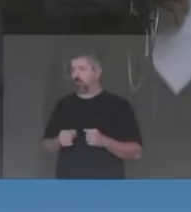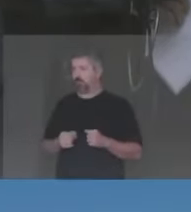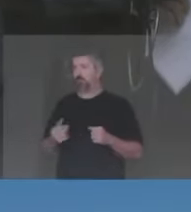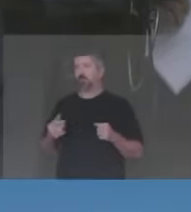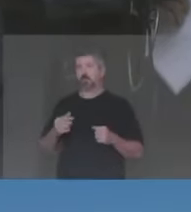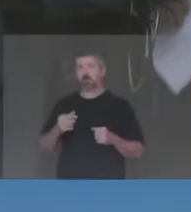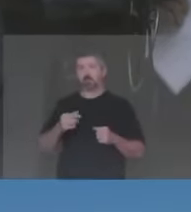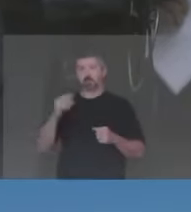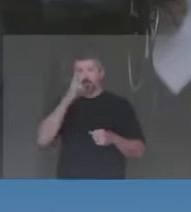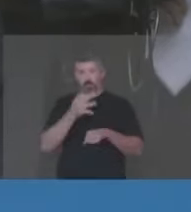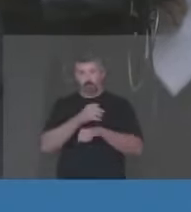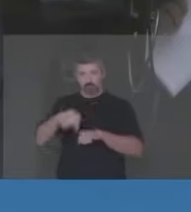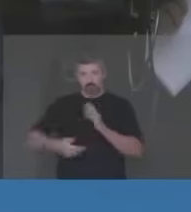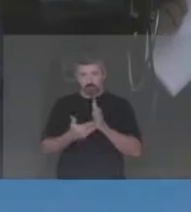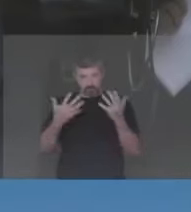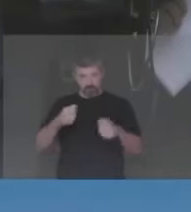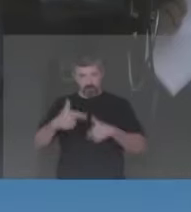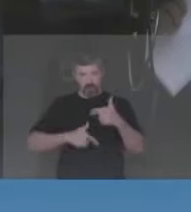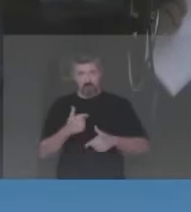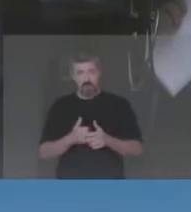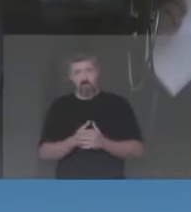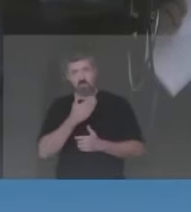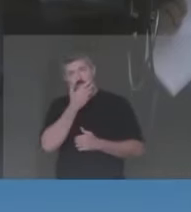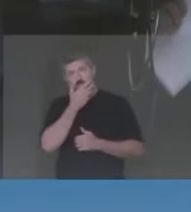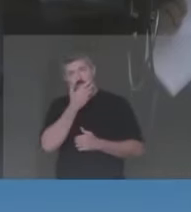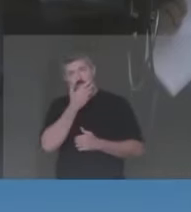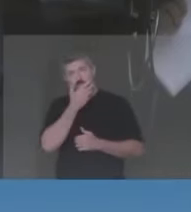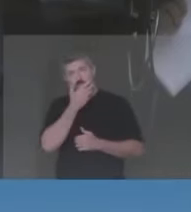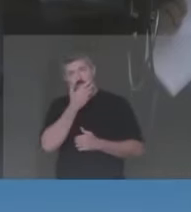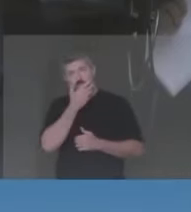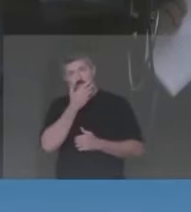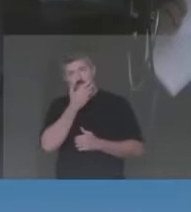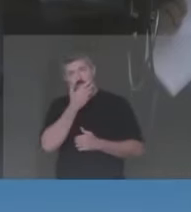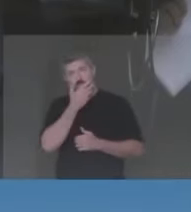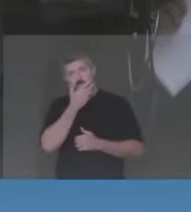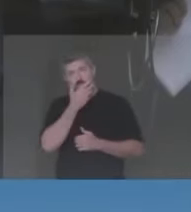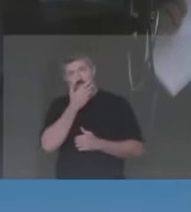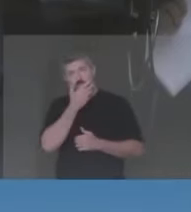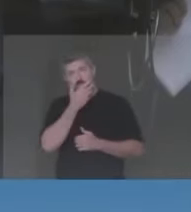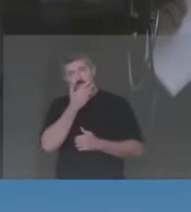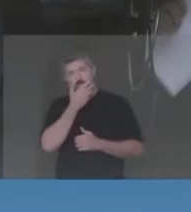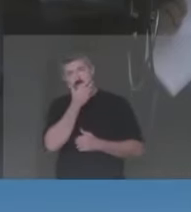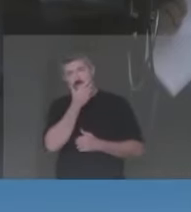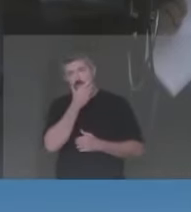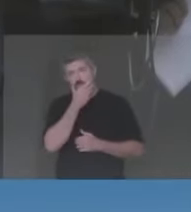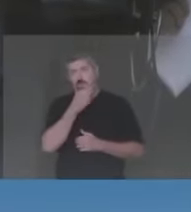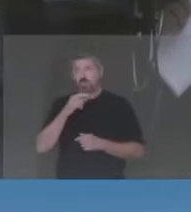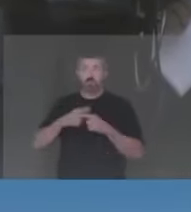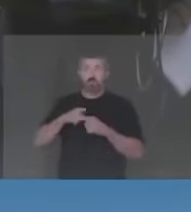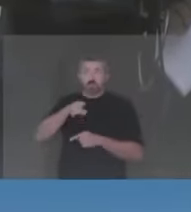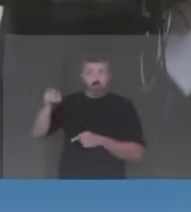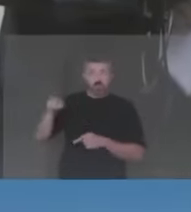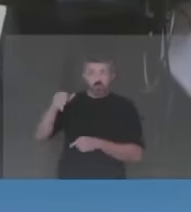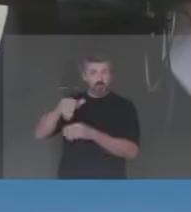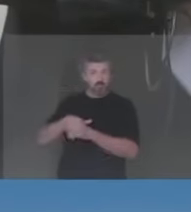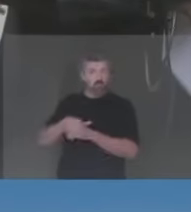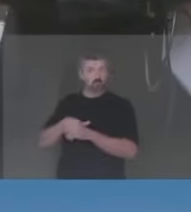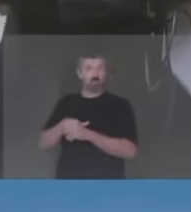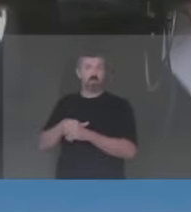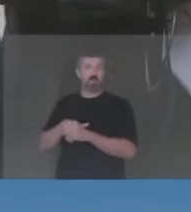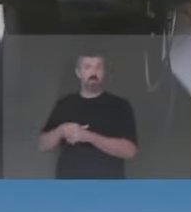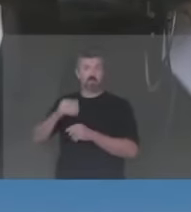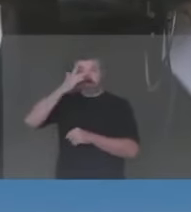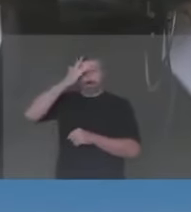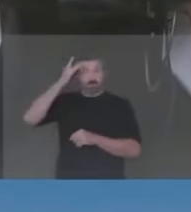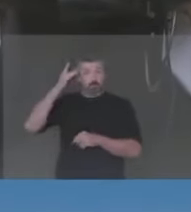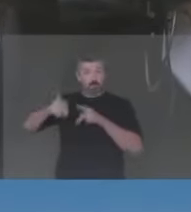trabalhar domingo e feriado aqui. Porque os senhores... Nem trabalho é, né? Mas nem isso eles querem. Vão votar para que o